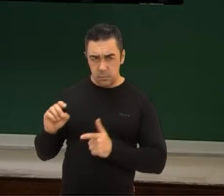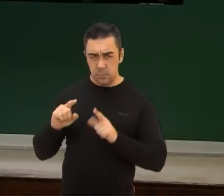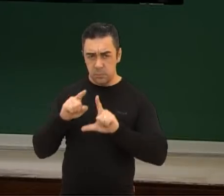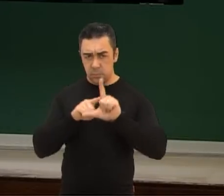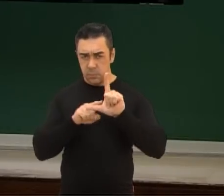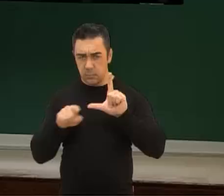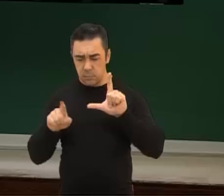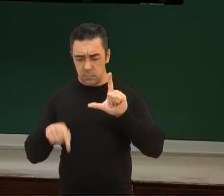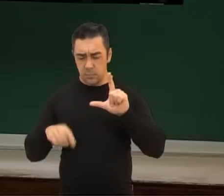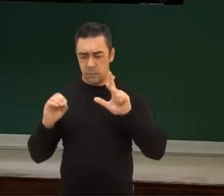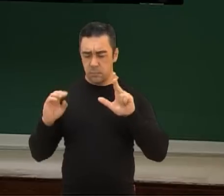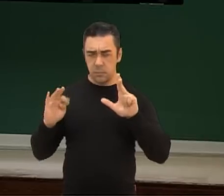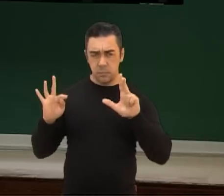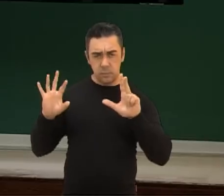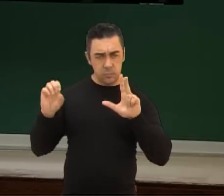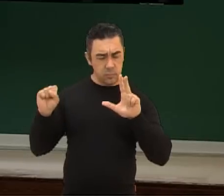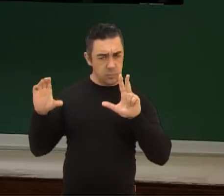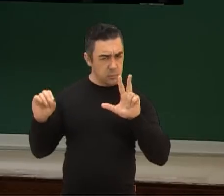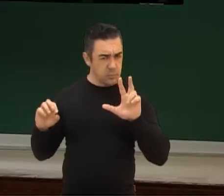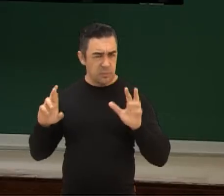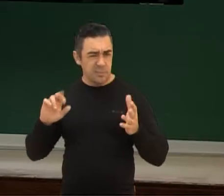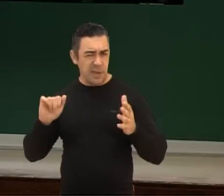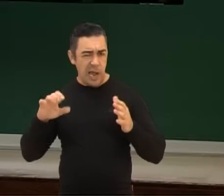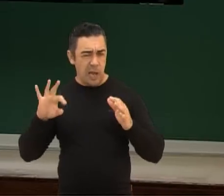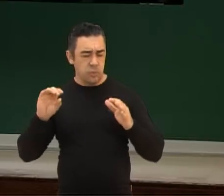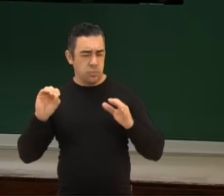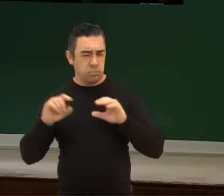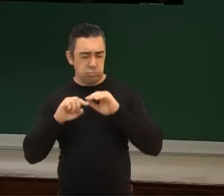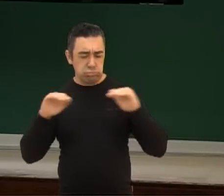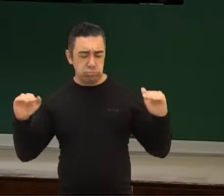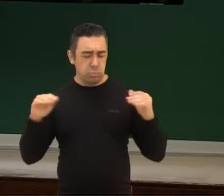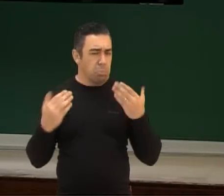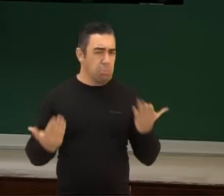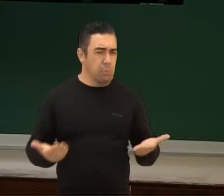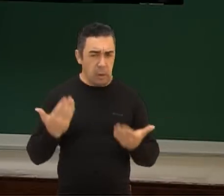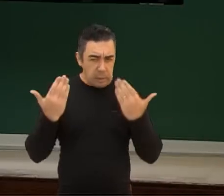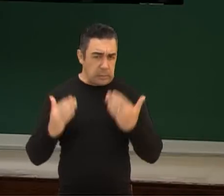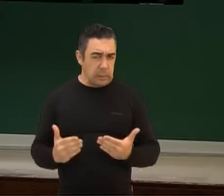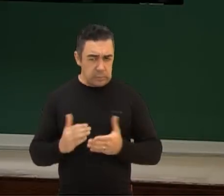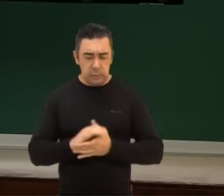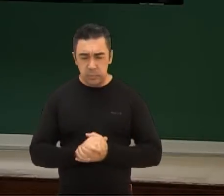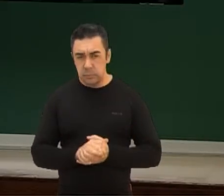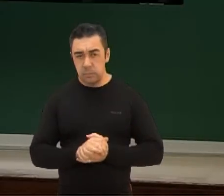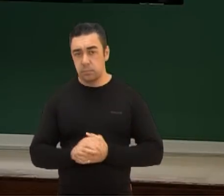ângulo obtuso, um ângulo raso? Vamos analisar aqui. Ele